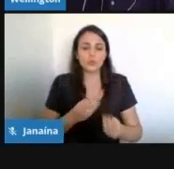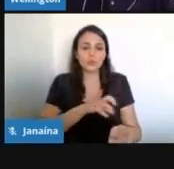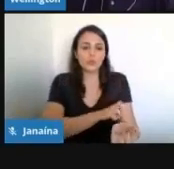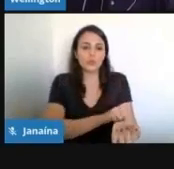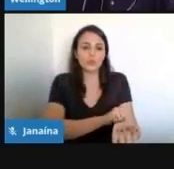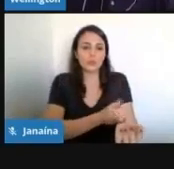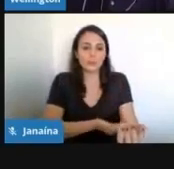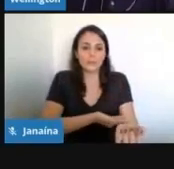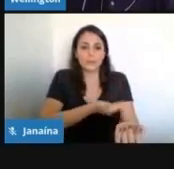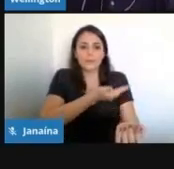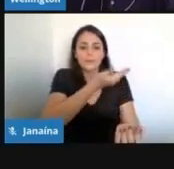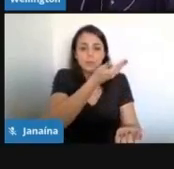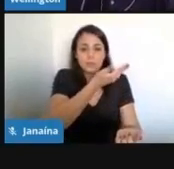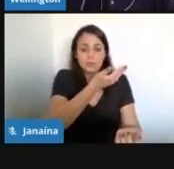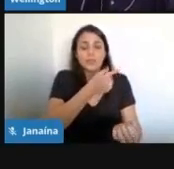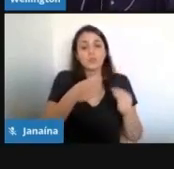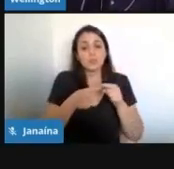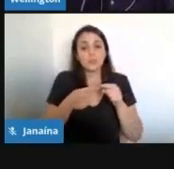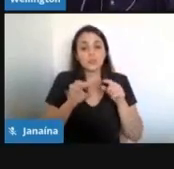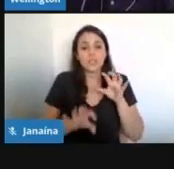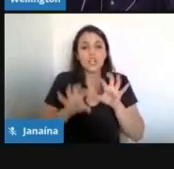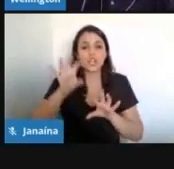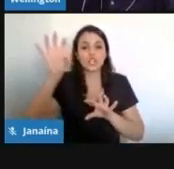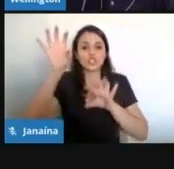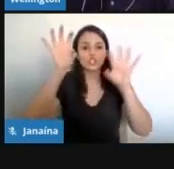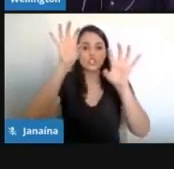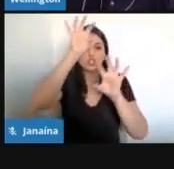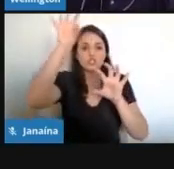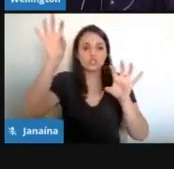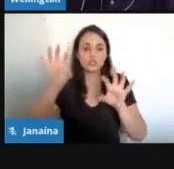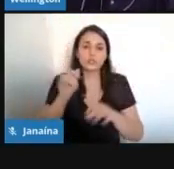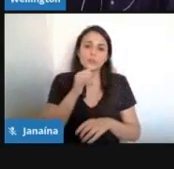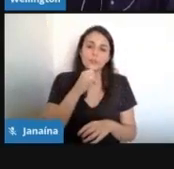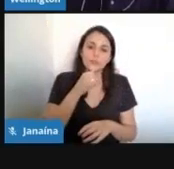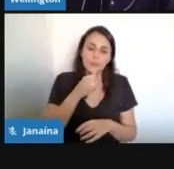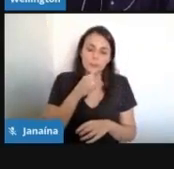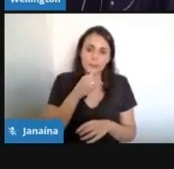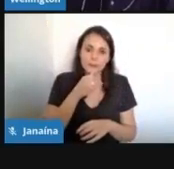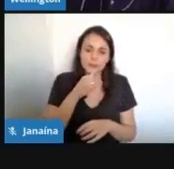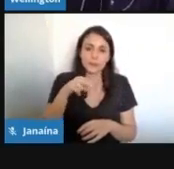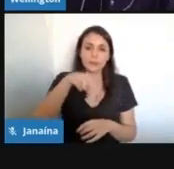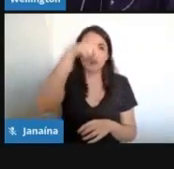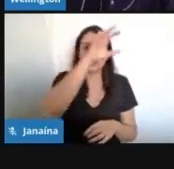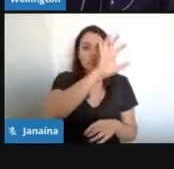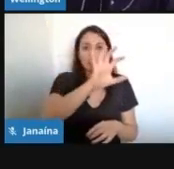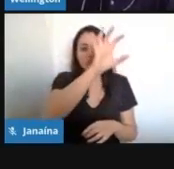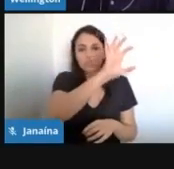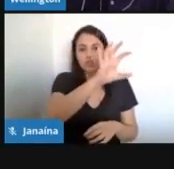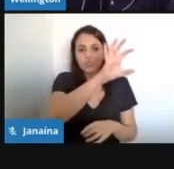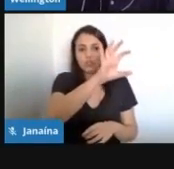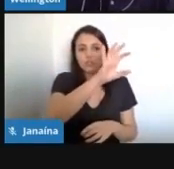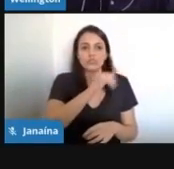de acordo com a região do país, onde na região norte,